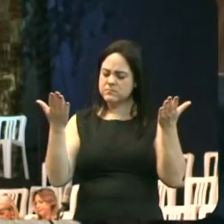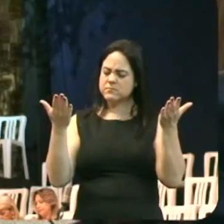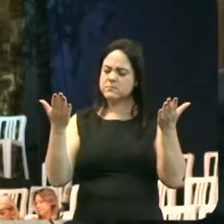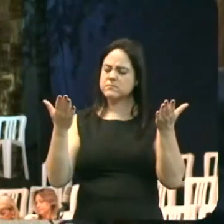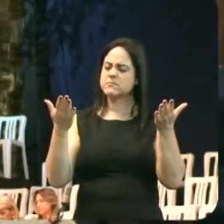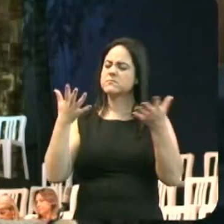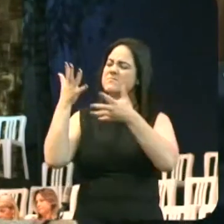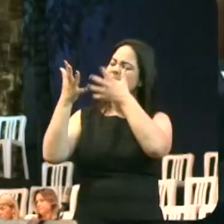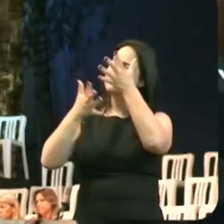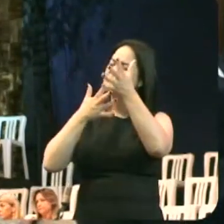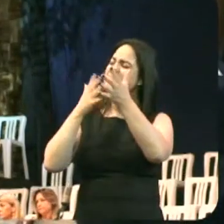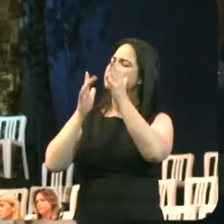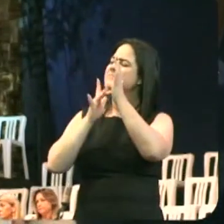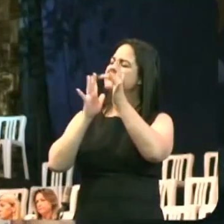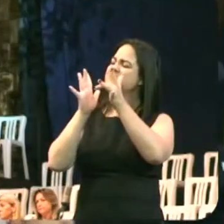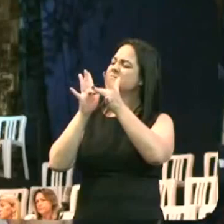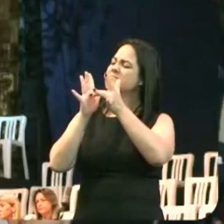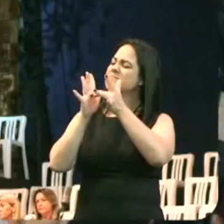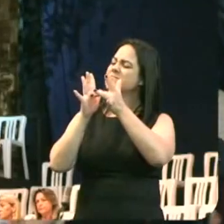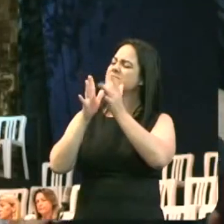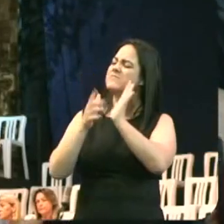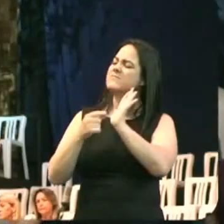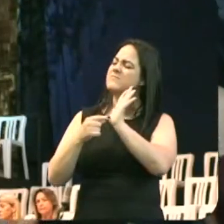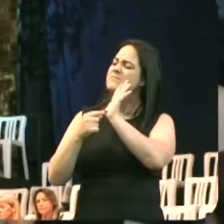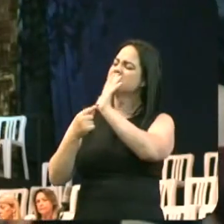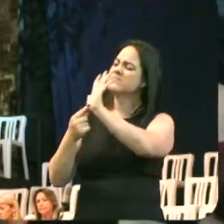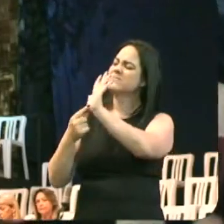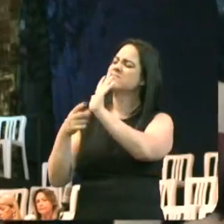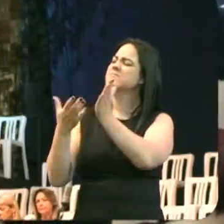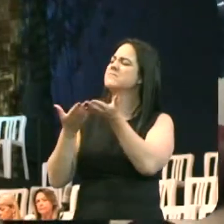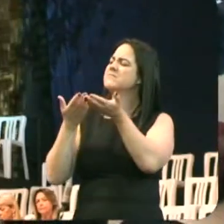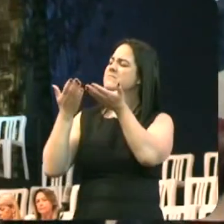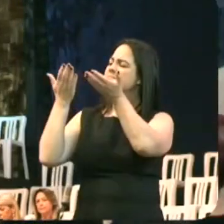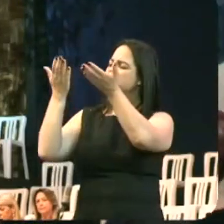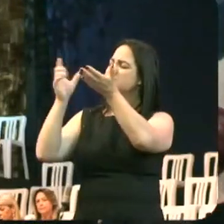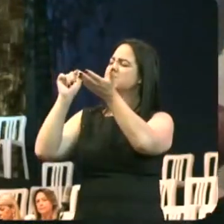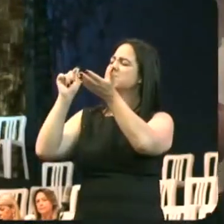dizer para Jesus: Jesus, eu trago aqui na tua mão um impossível.